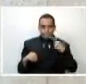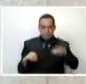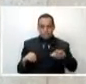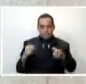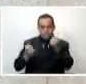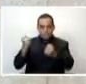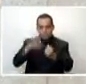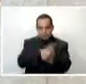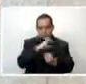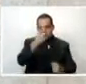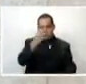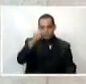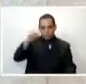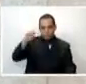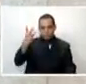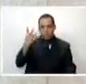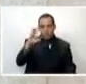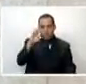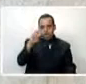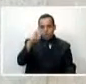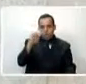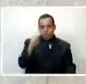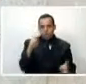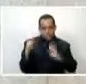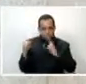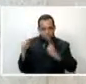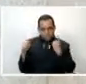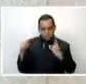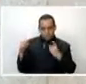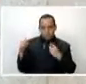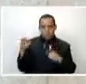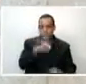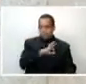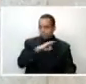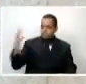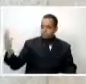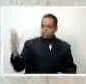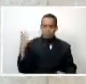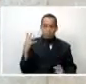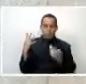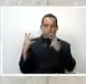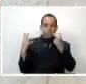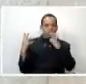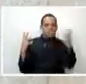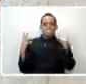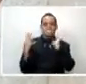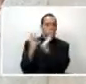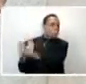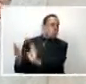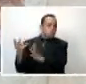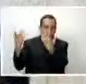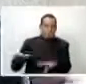em 1994. O governador Mário Covas chegou sozinho e, quando a guarda se aproximou dele, ele gritou: afaste-se de mim, não